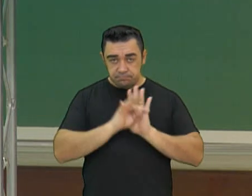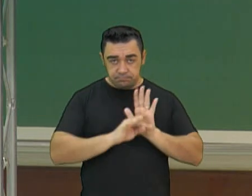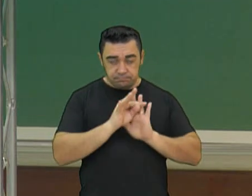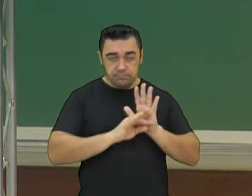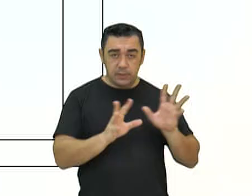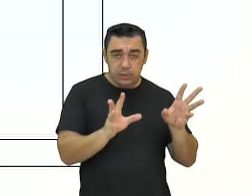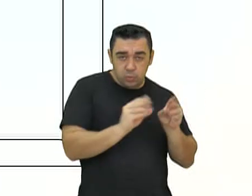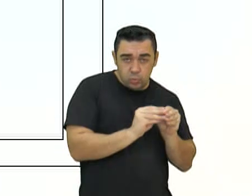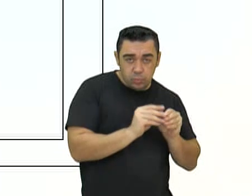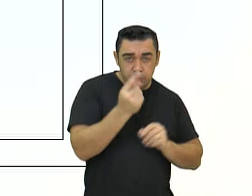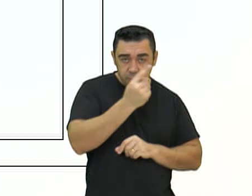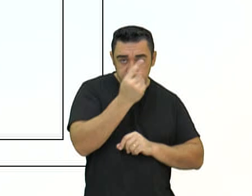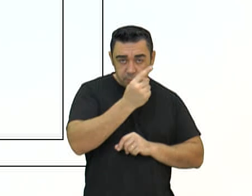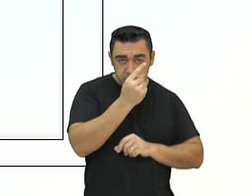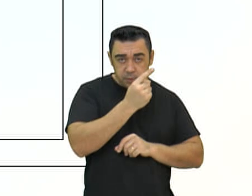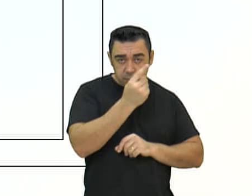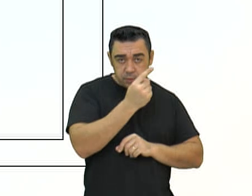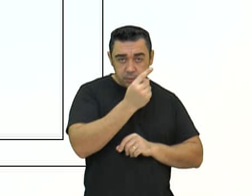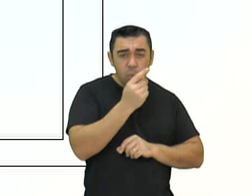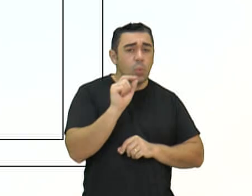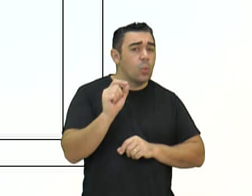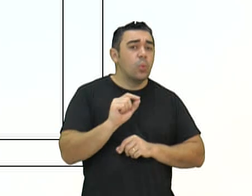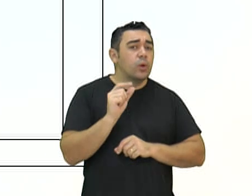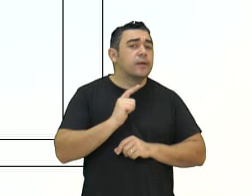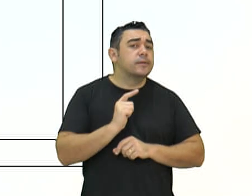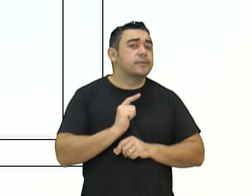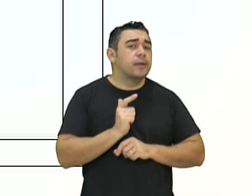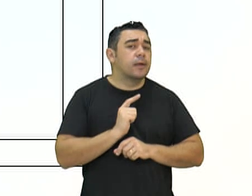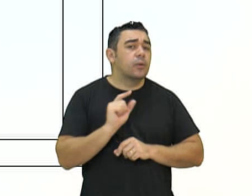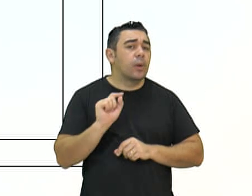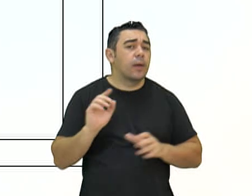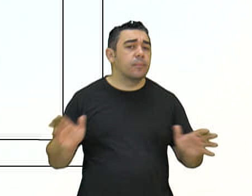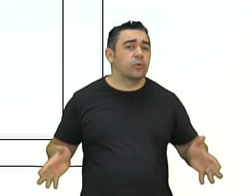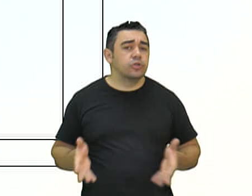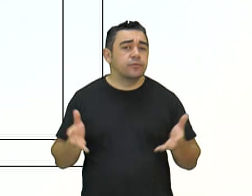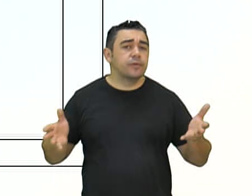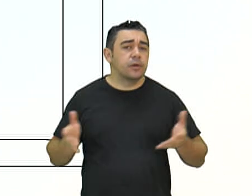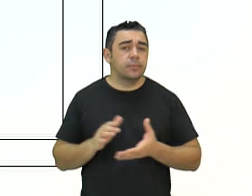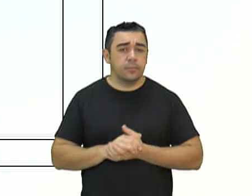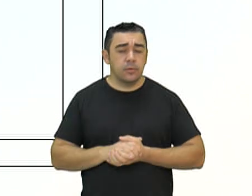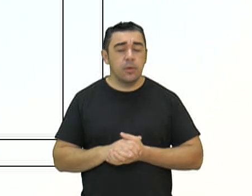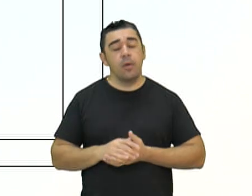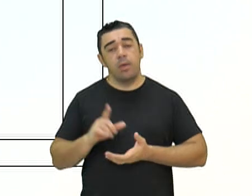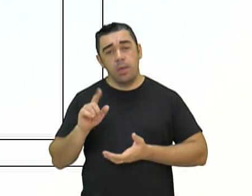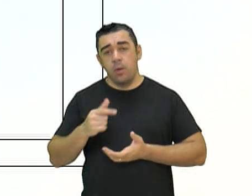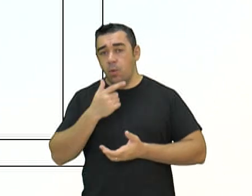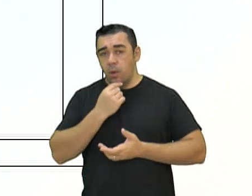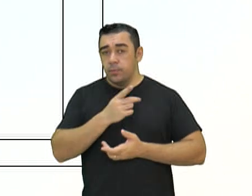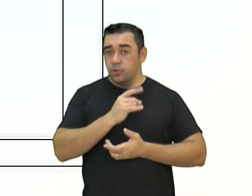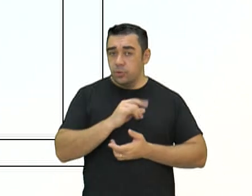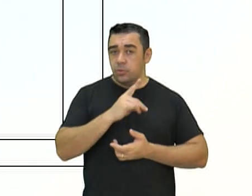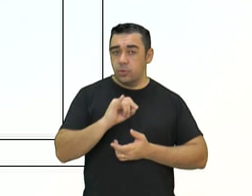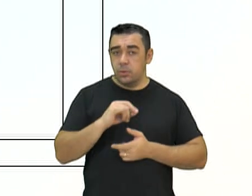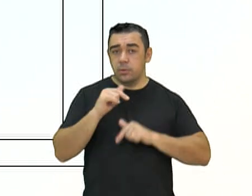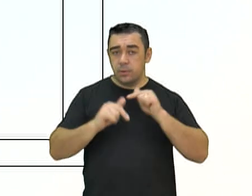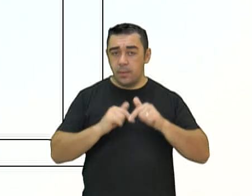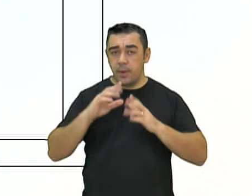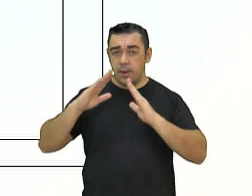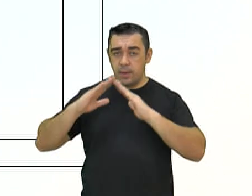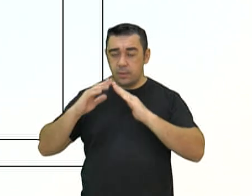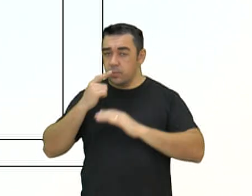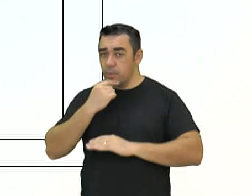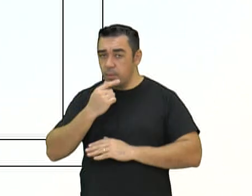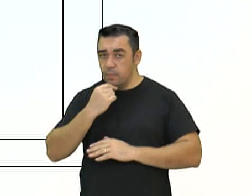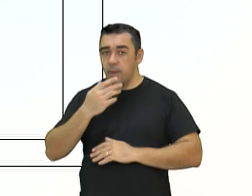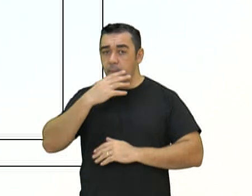no primeiro texto. Olha lá, quais são será os elementos que motivam o público? Então diz lá, Didi é um mordomo, pai de